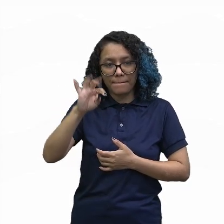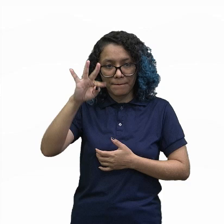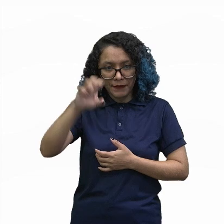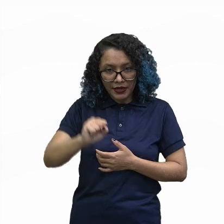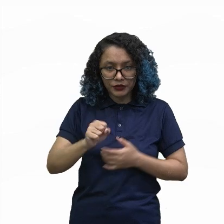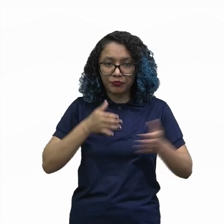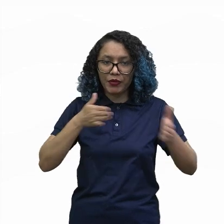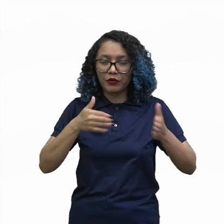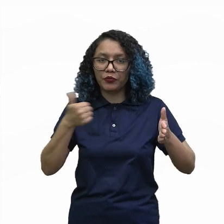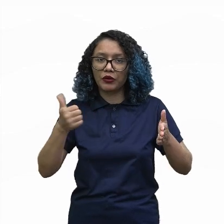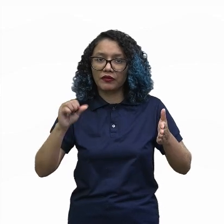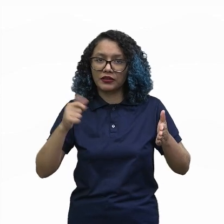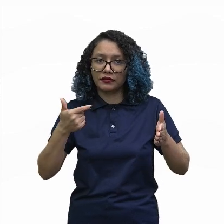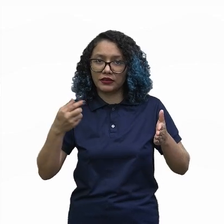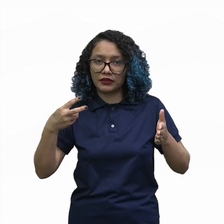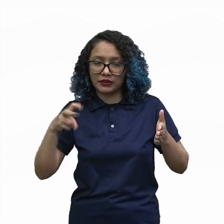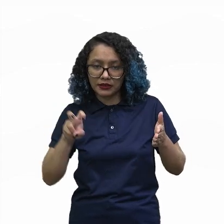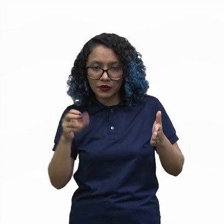1925 e